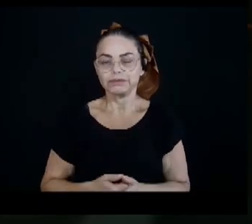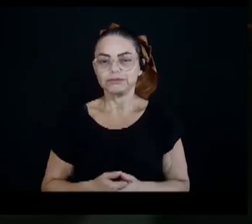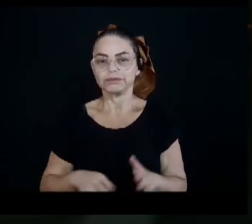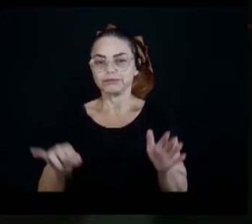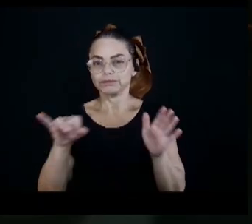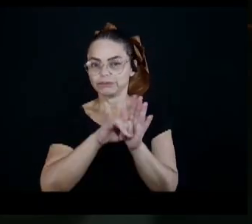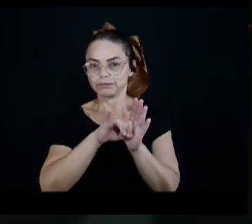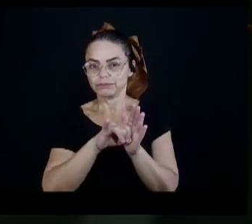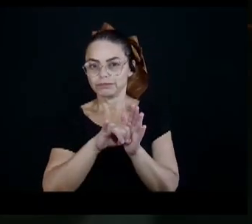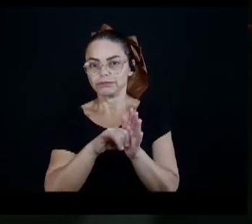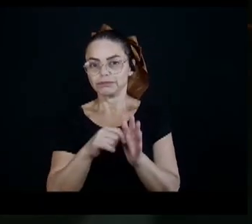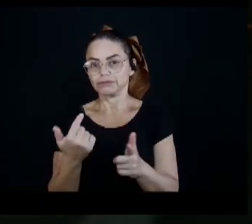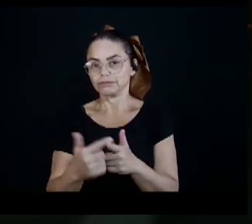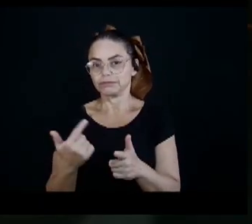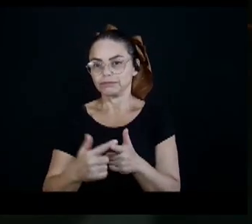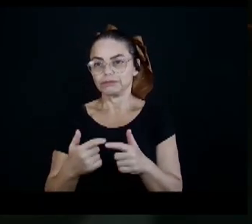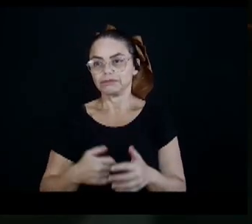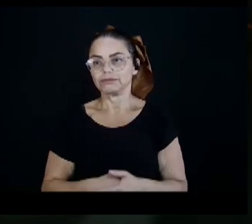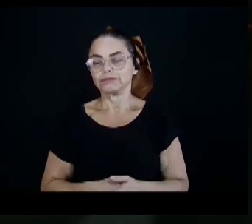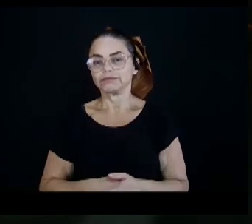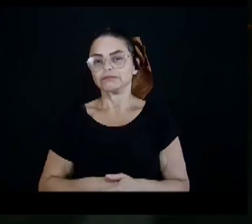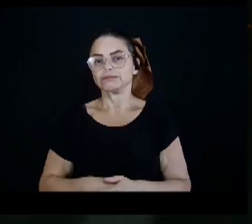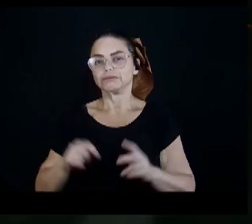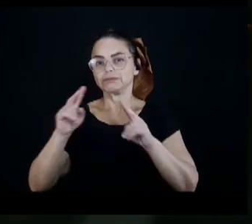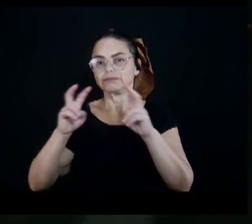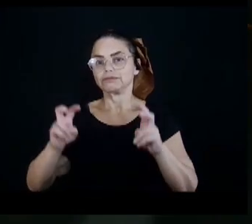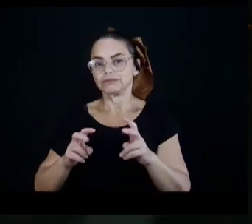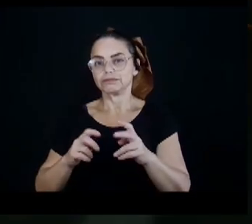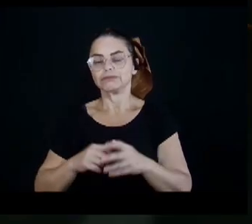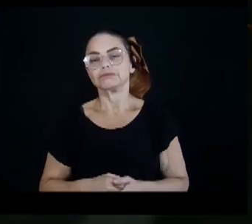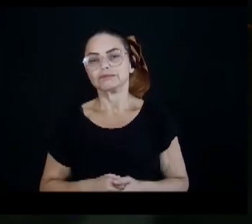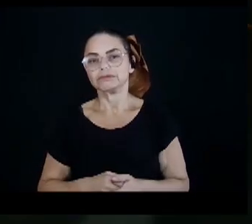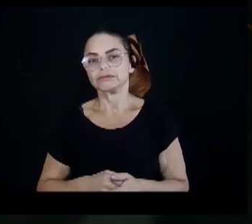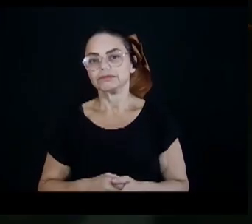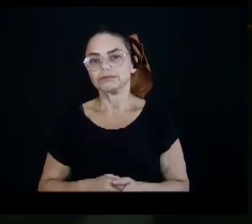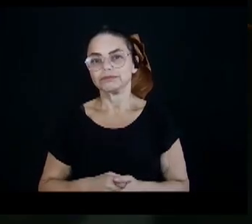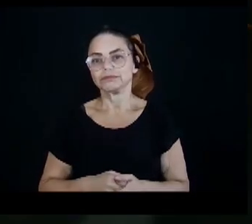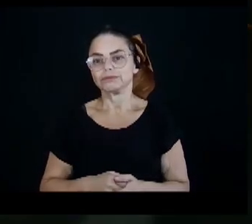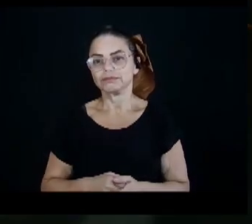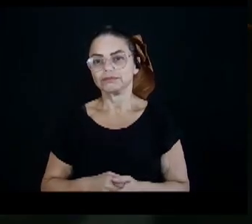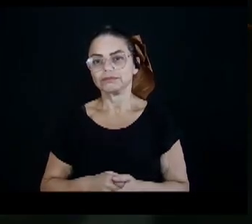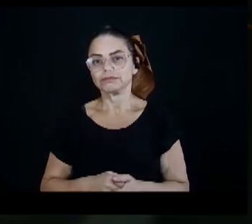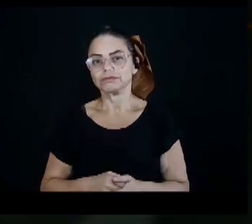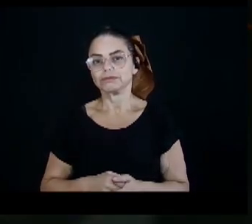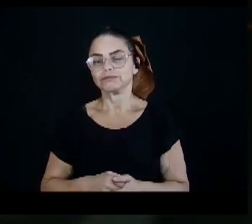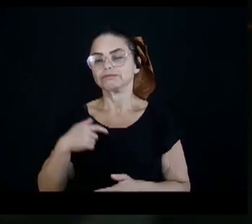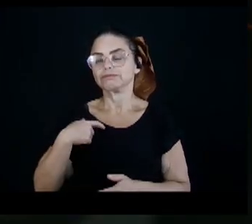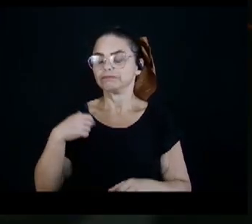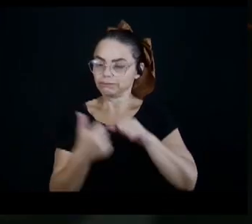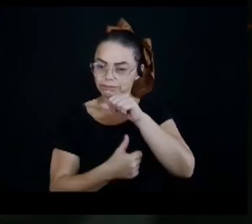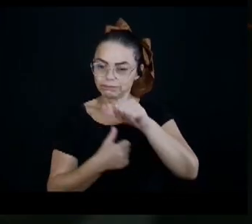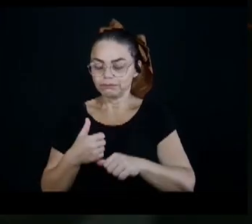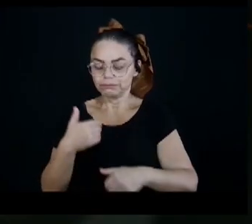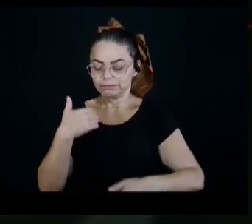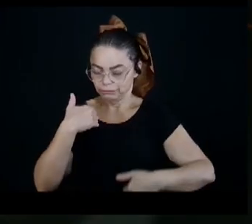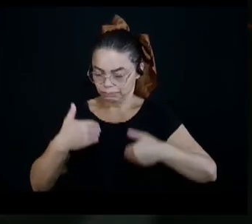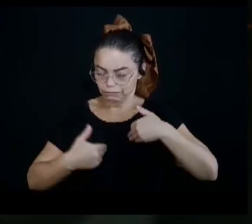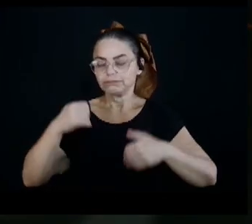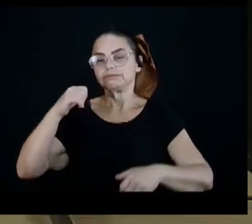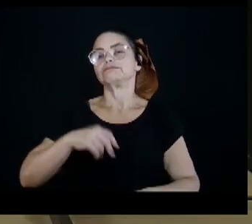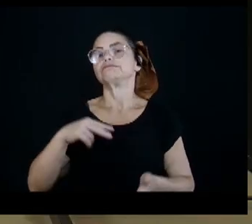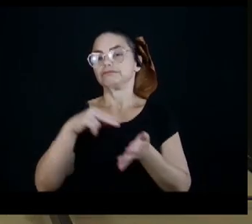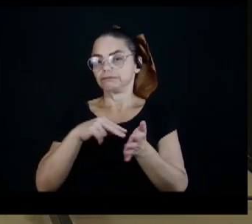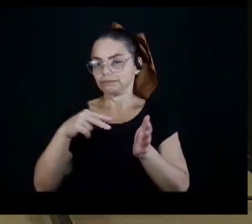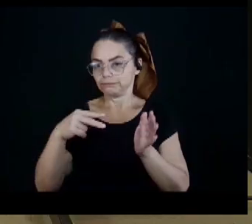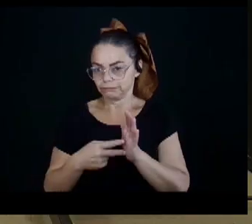porque a gente está falando aqui de algo que traz uma mudança corporal significativa.